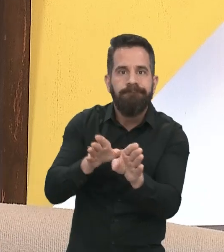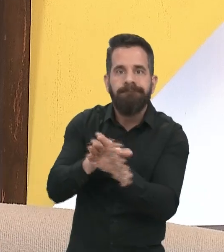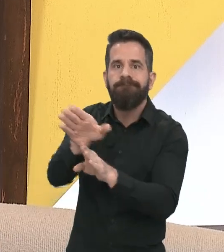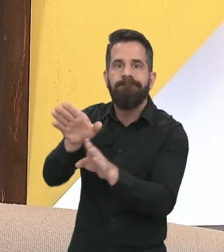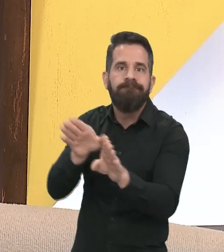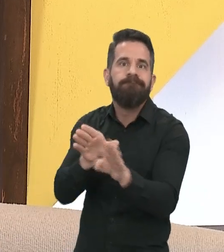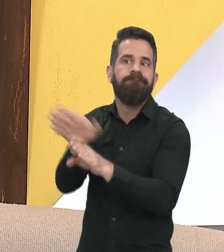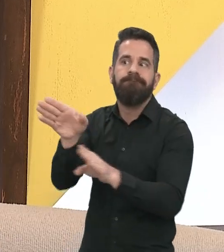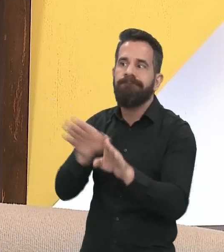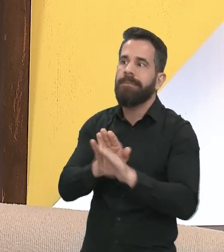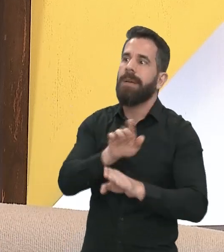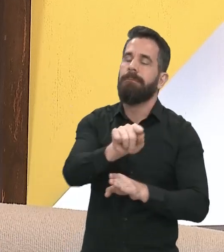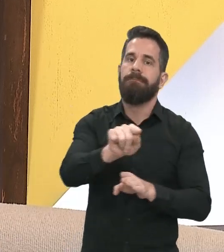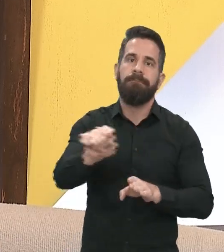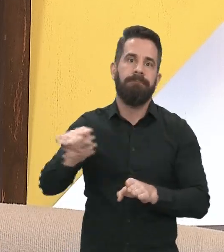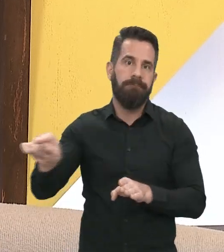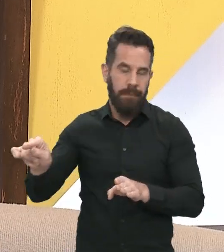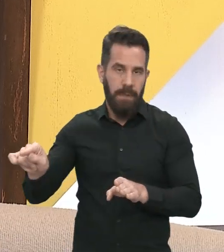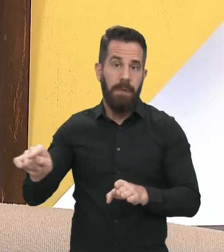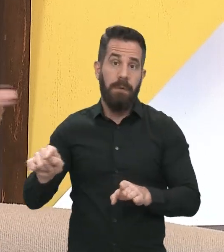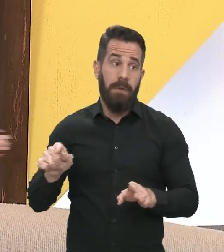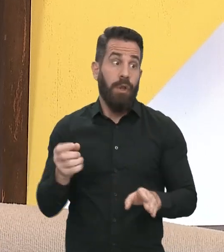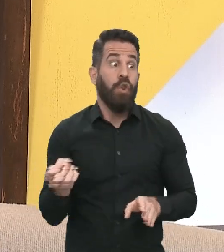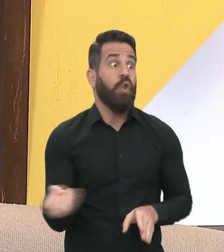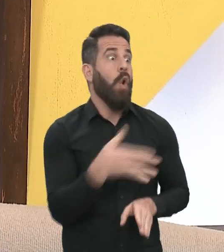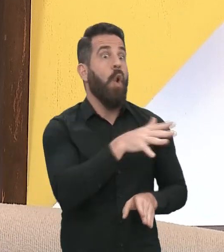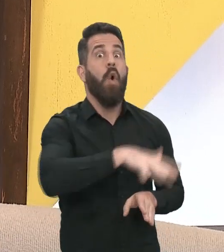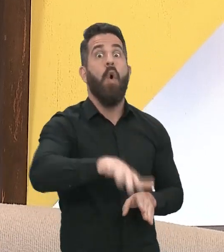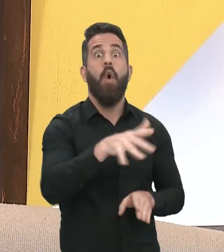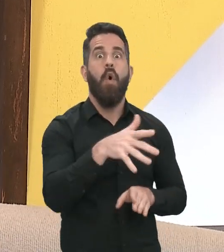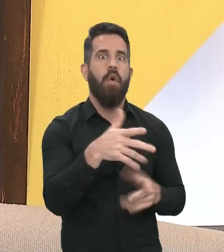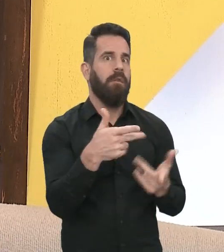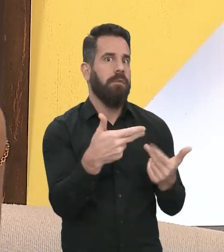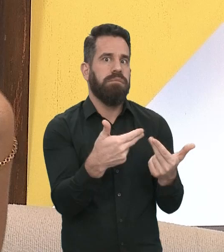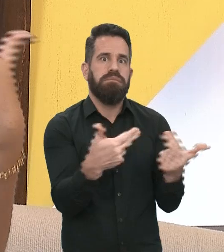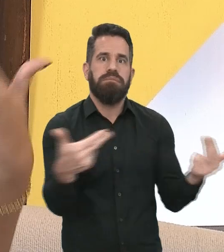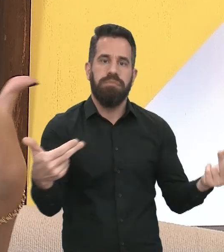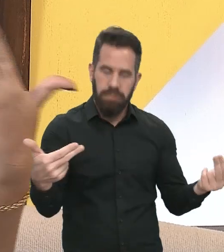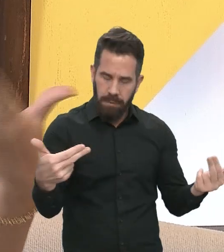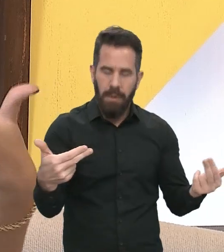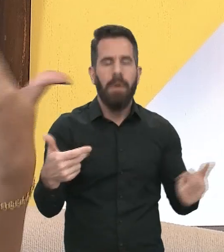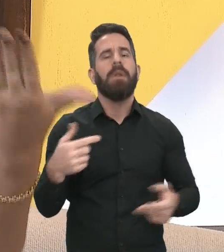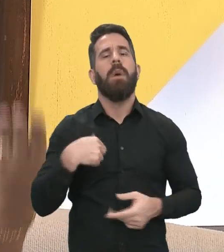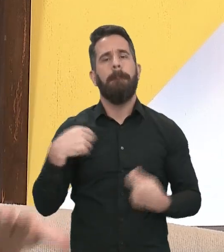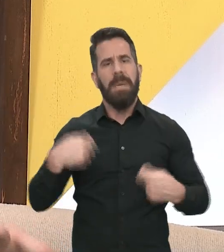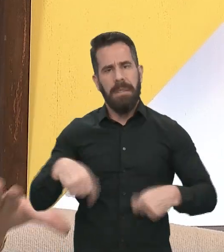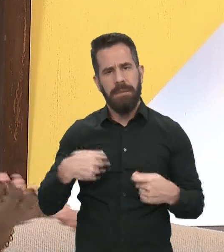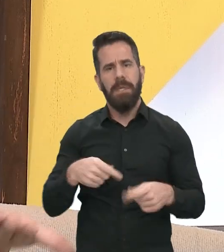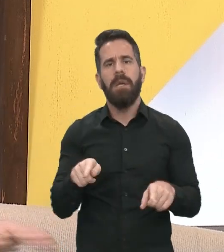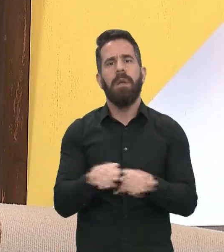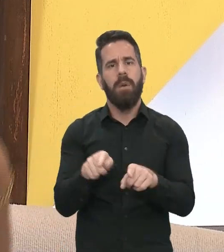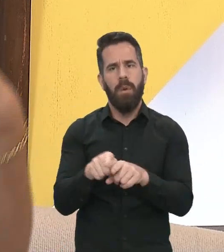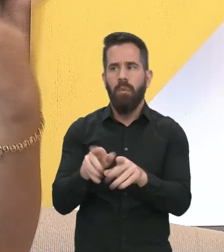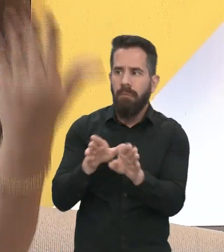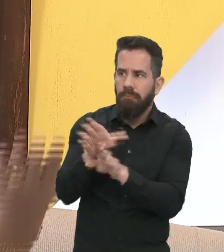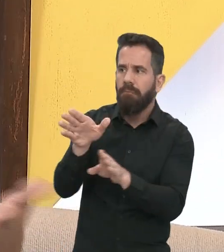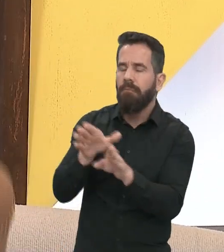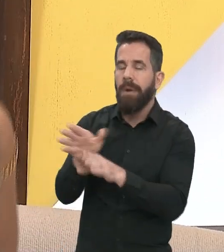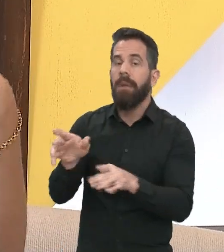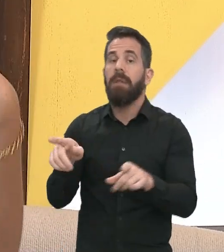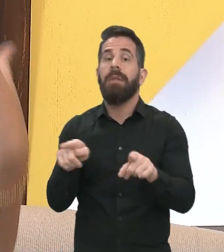porque ele está presente. E o que a gente precisa fazer, então, é fornecer recursos para que a criança